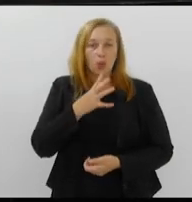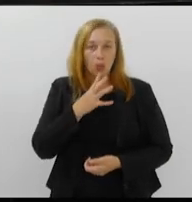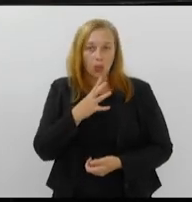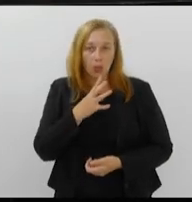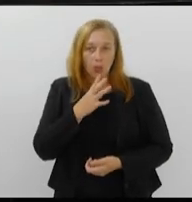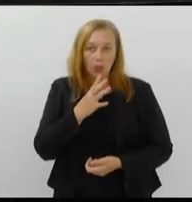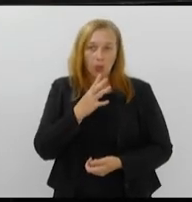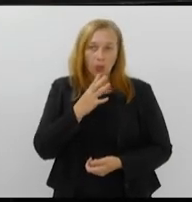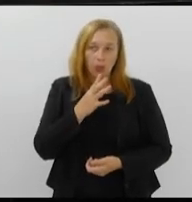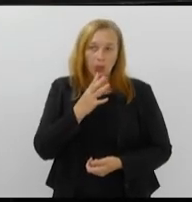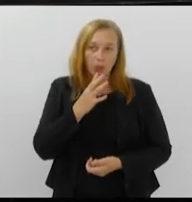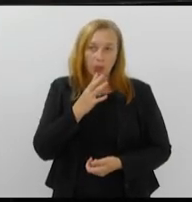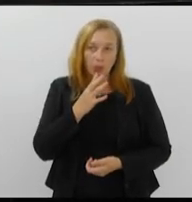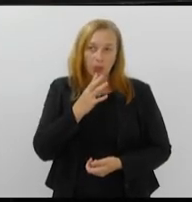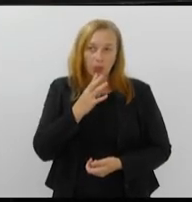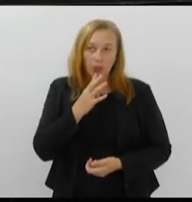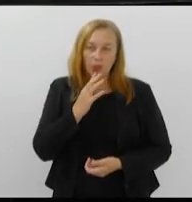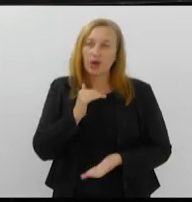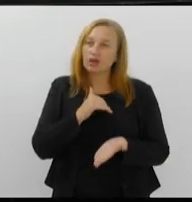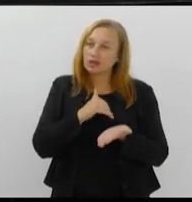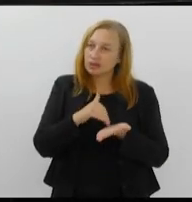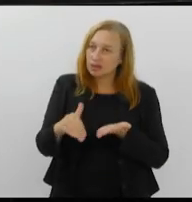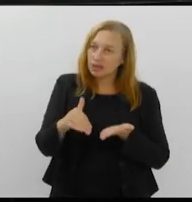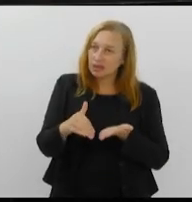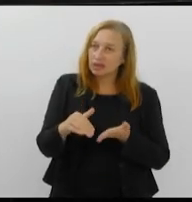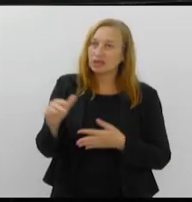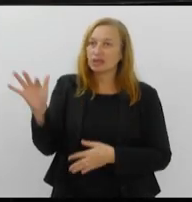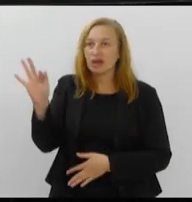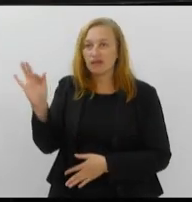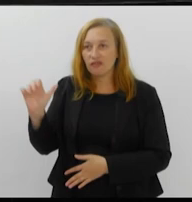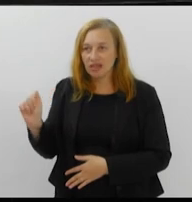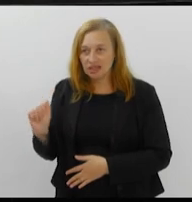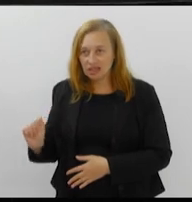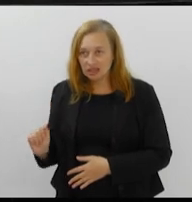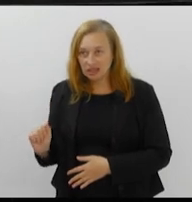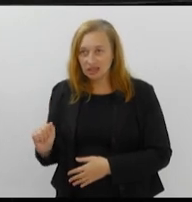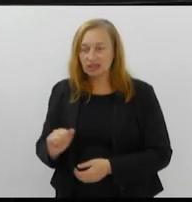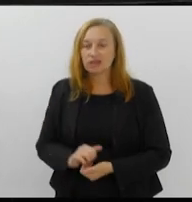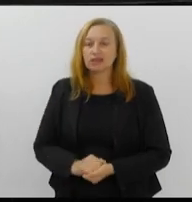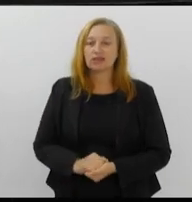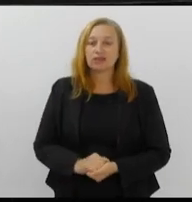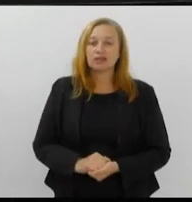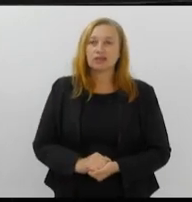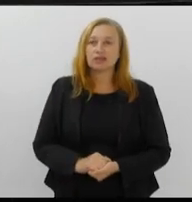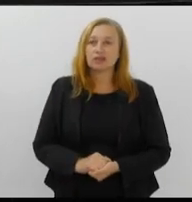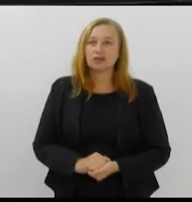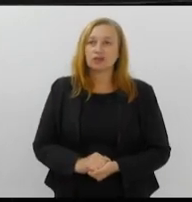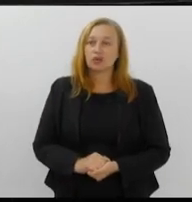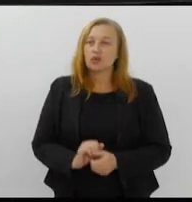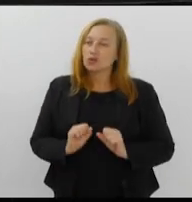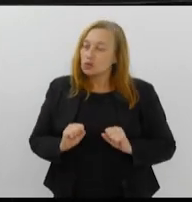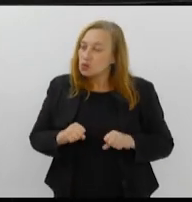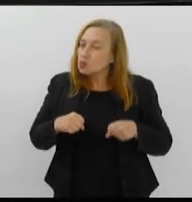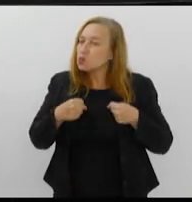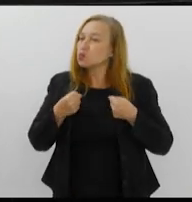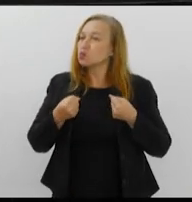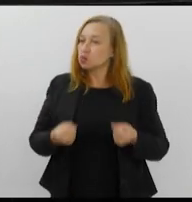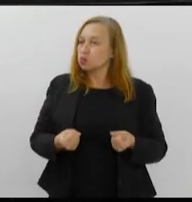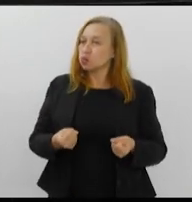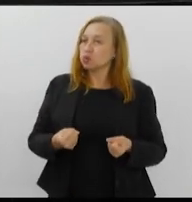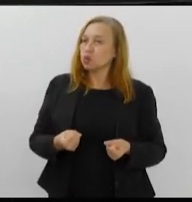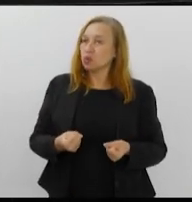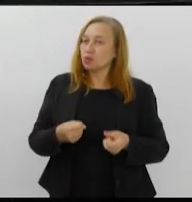reconheço que a Secretaria de Fazenda vem fazendo um esforço